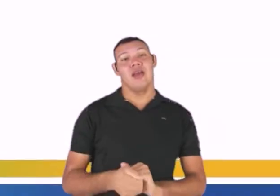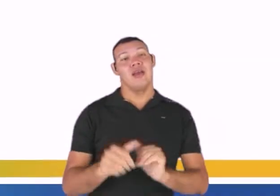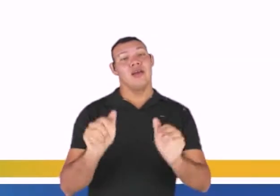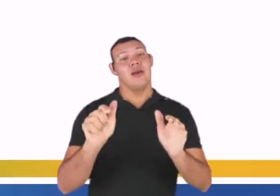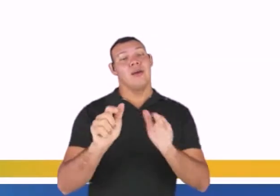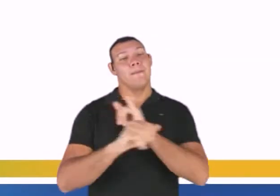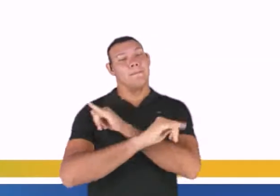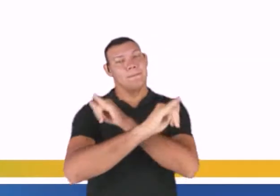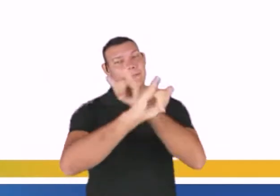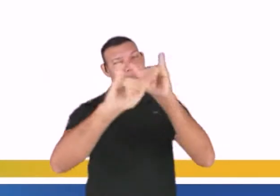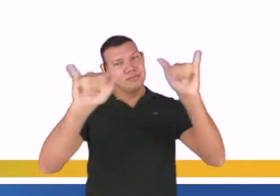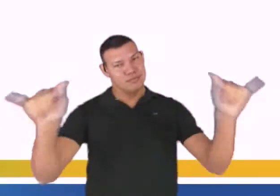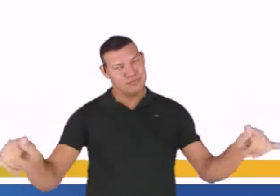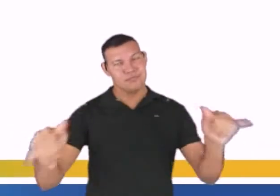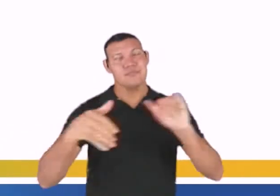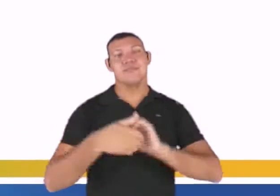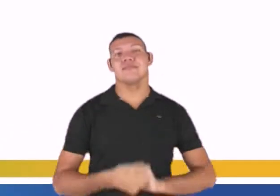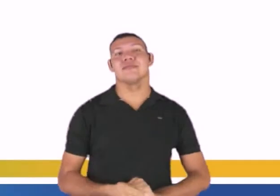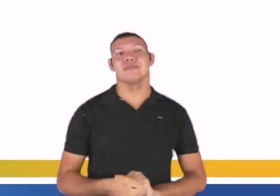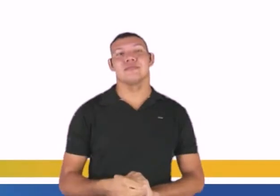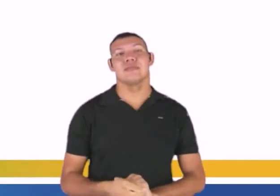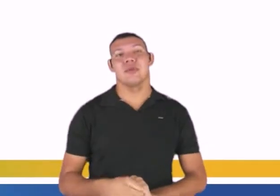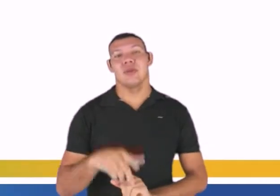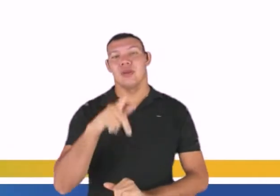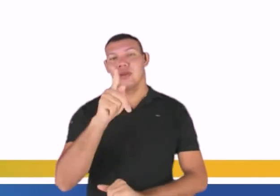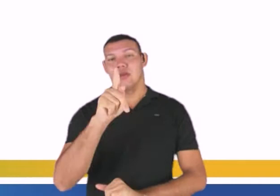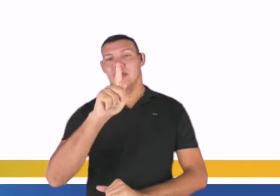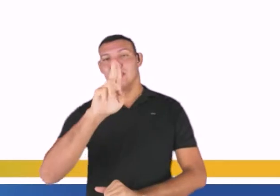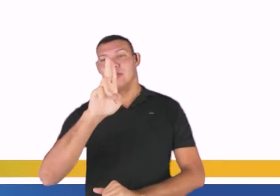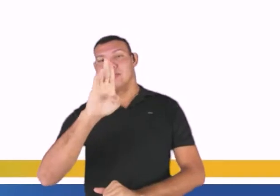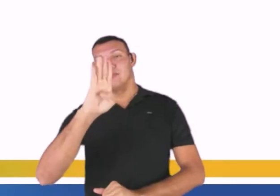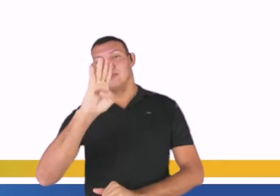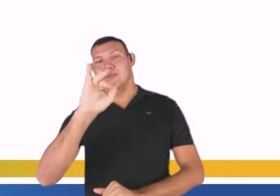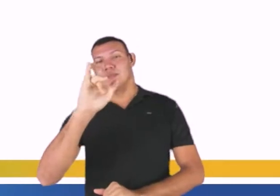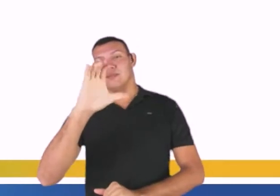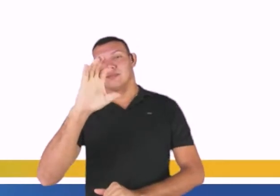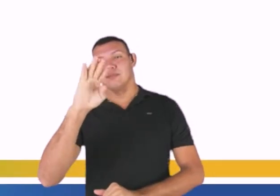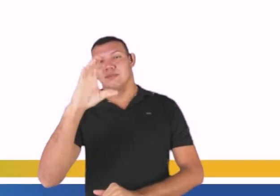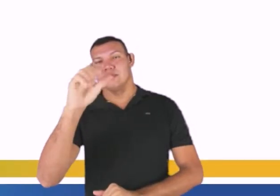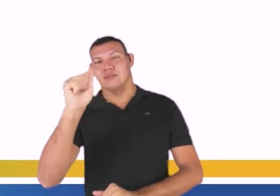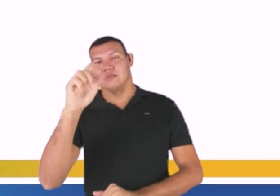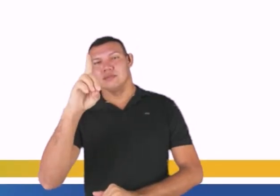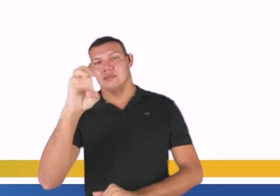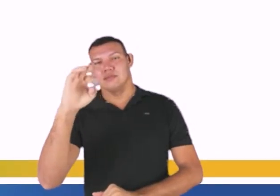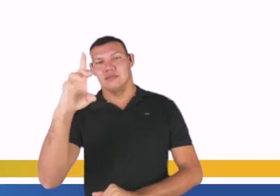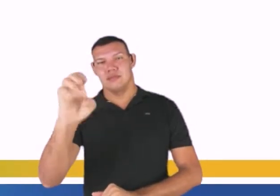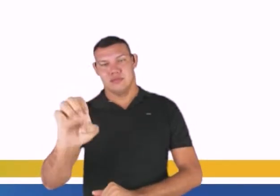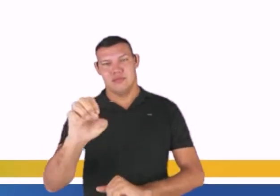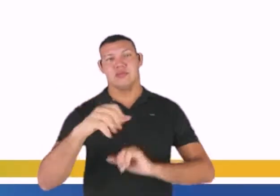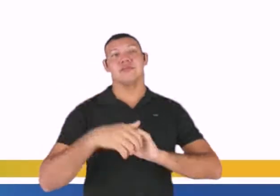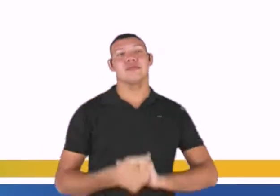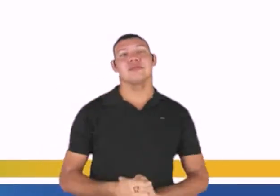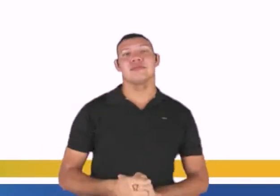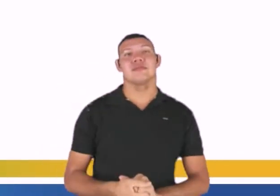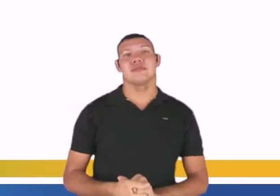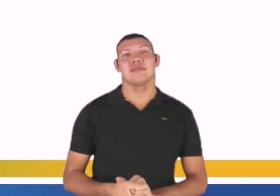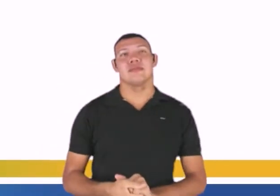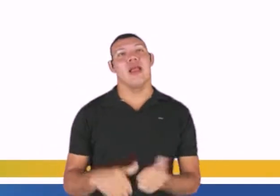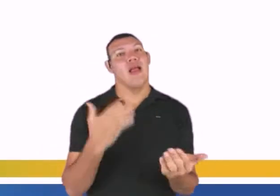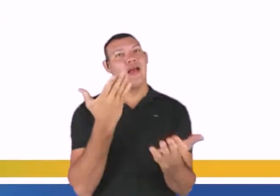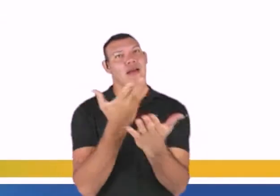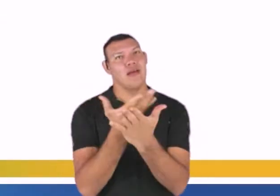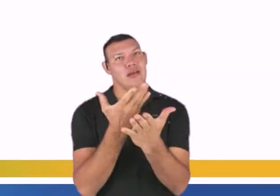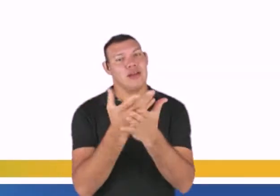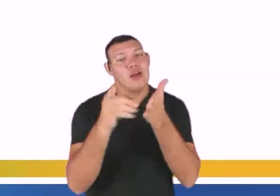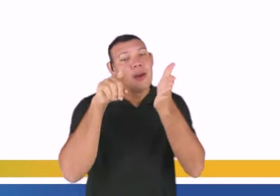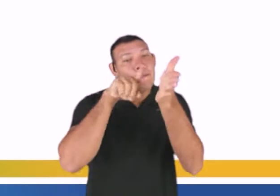ver hoje. Tenho 4 perguntas para vocês que no decorrer da nossa aula vamos tentar respondê-las,